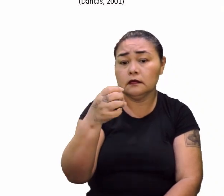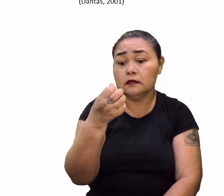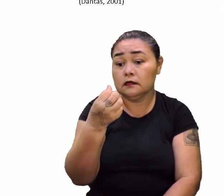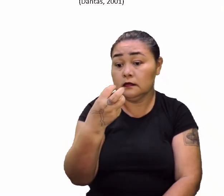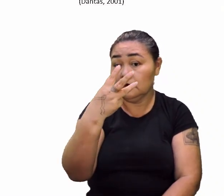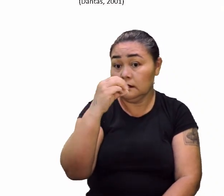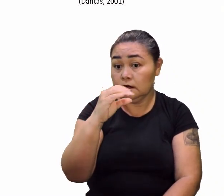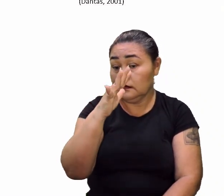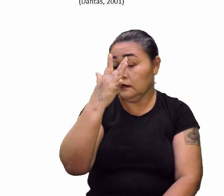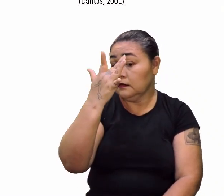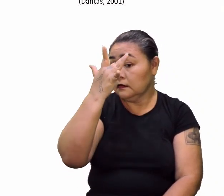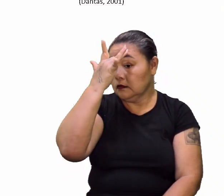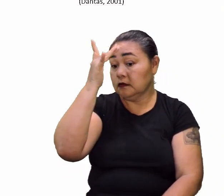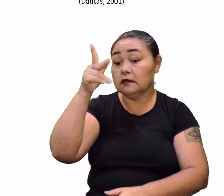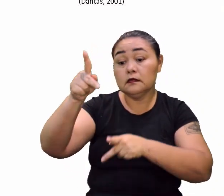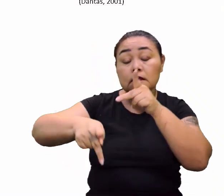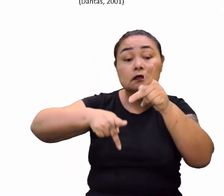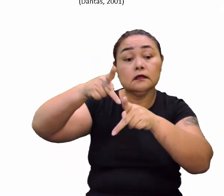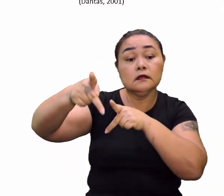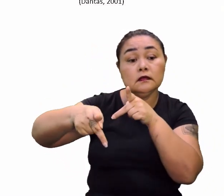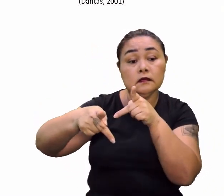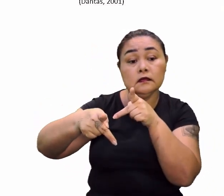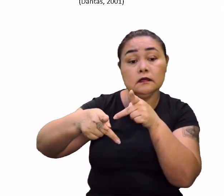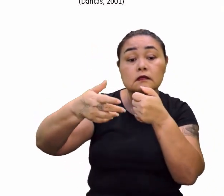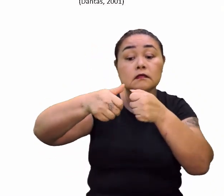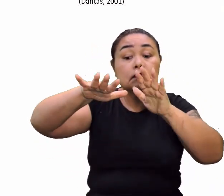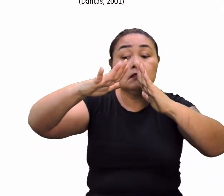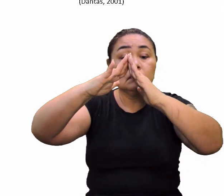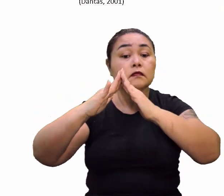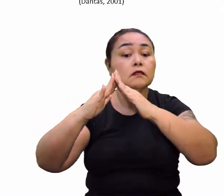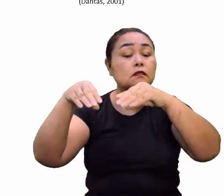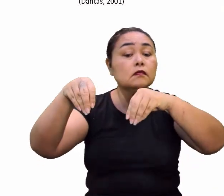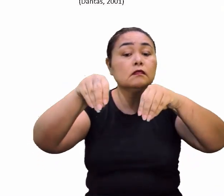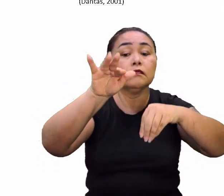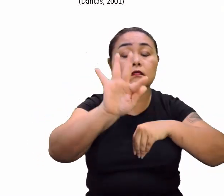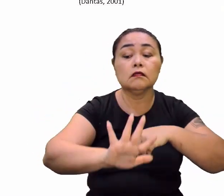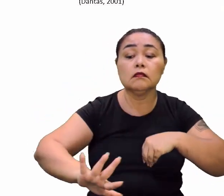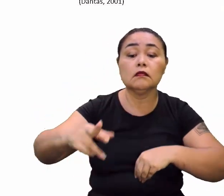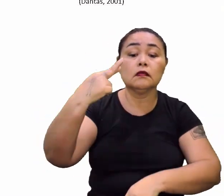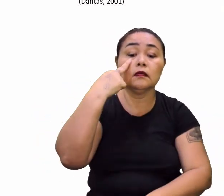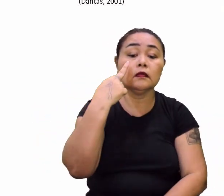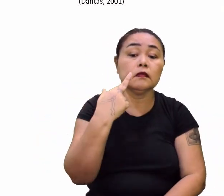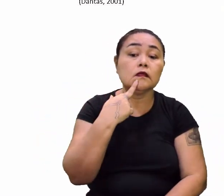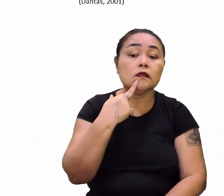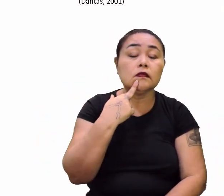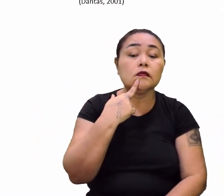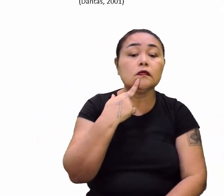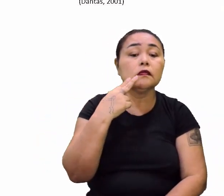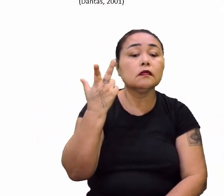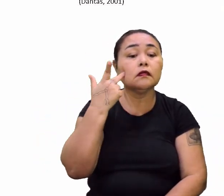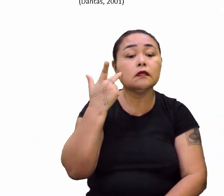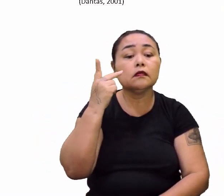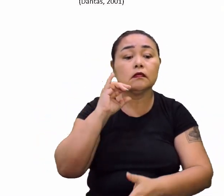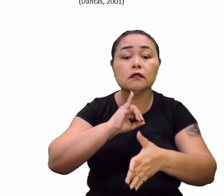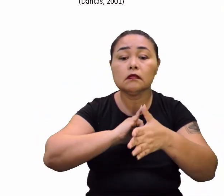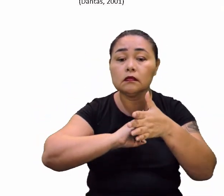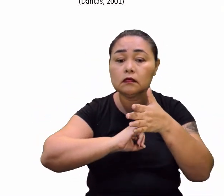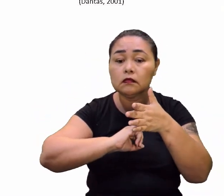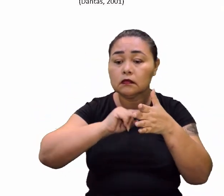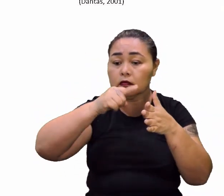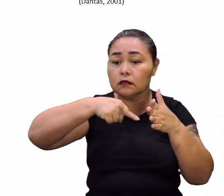23.630. E a população residente no território de Rondônia, segundo o censo de 1970,